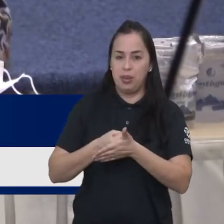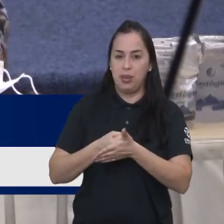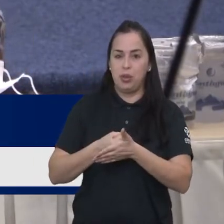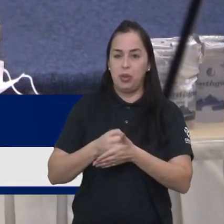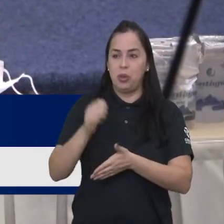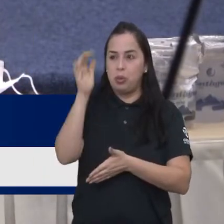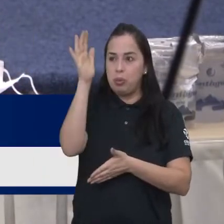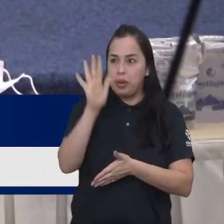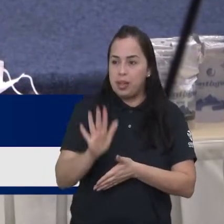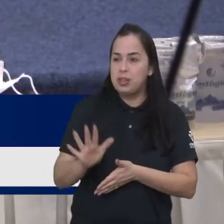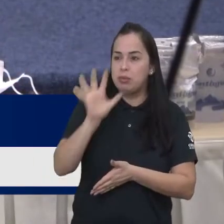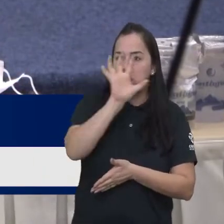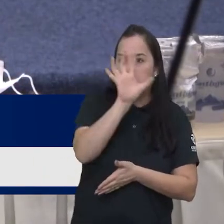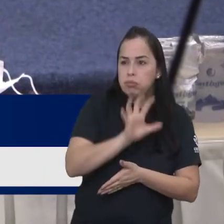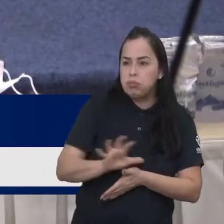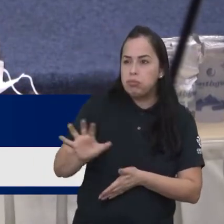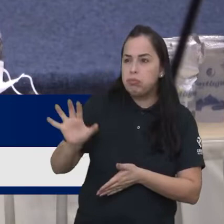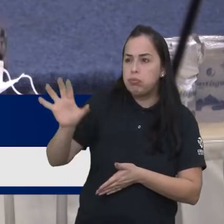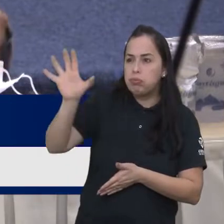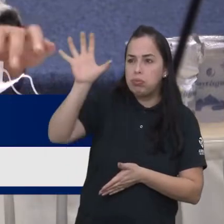tendo manifestações, então,